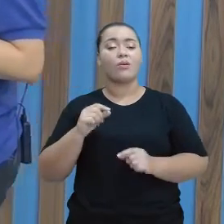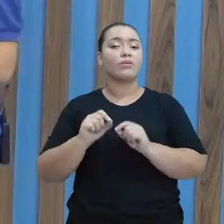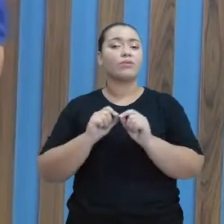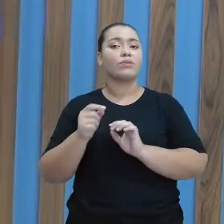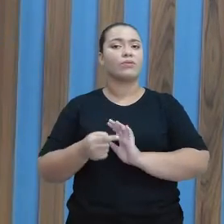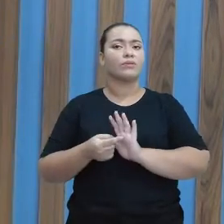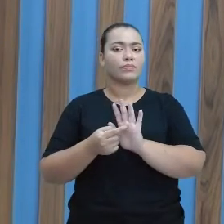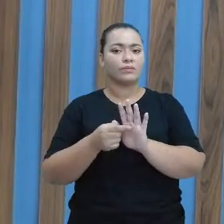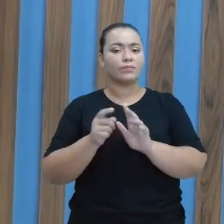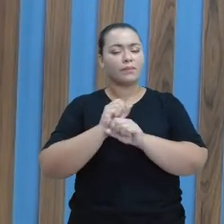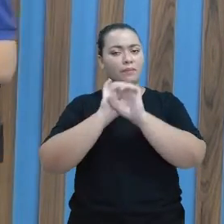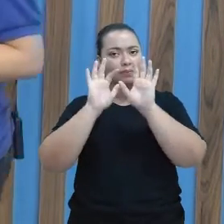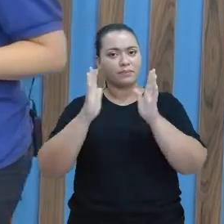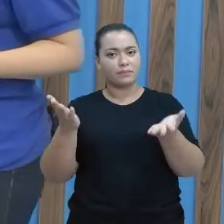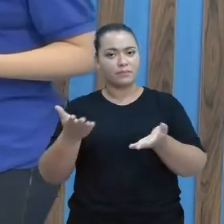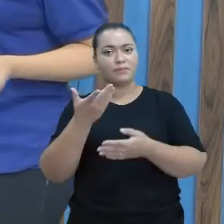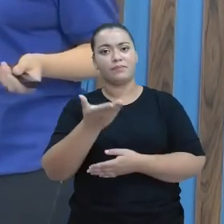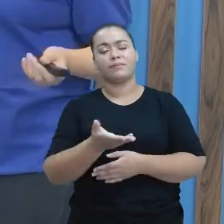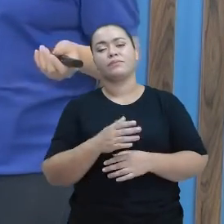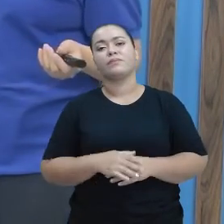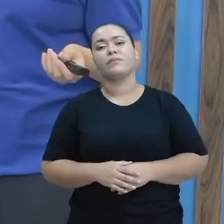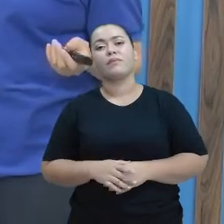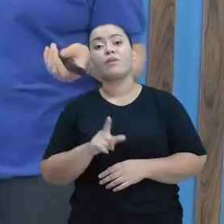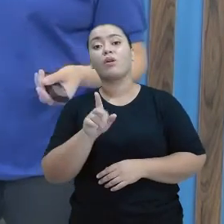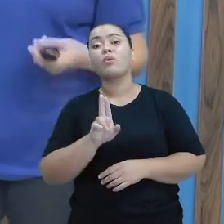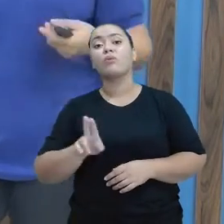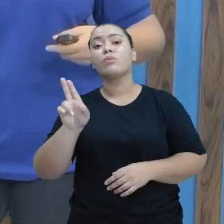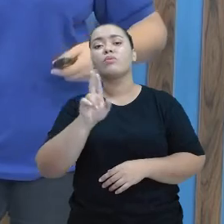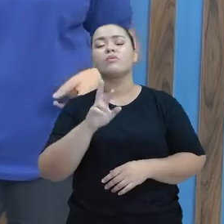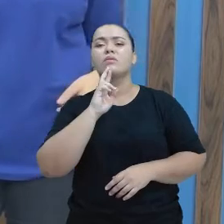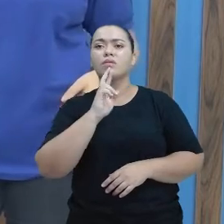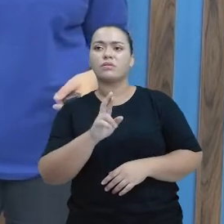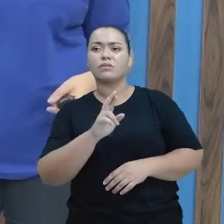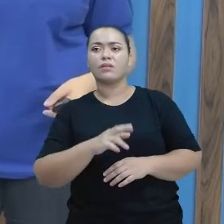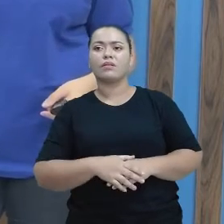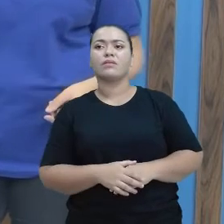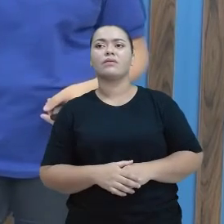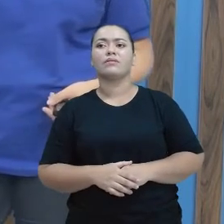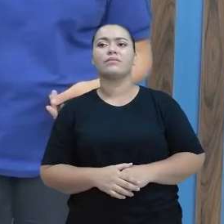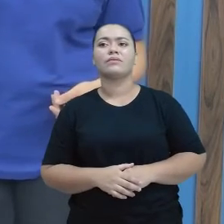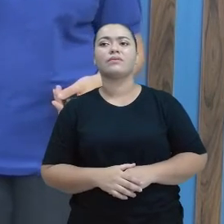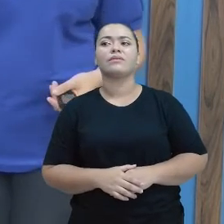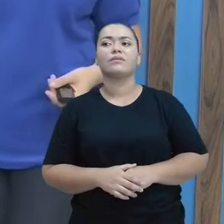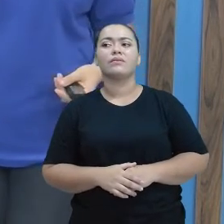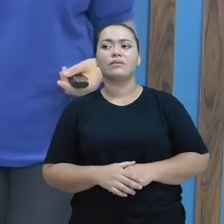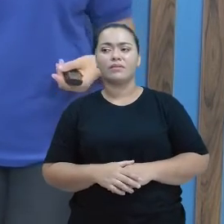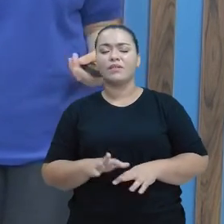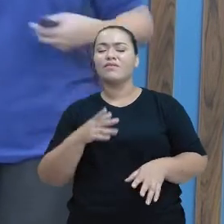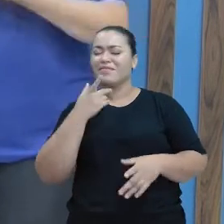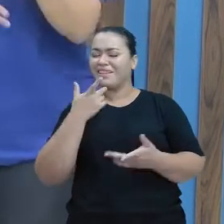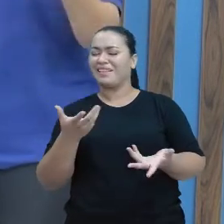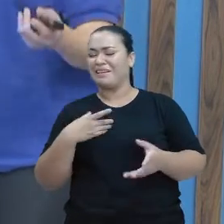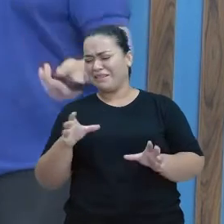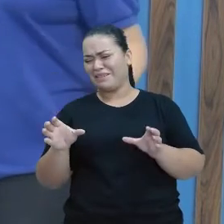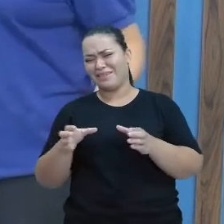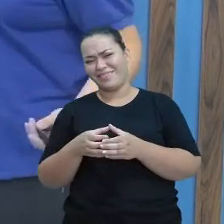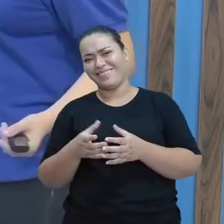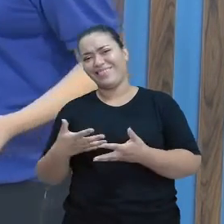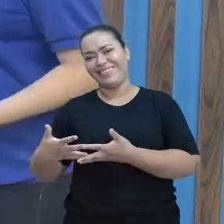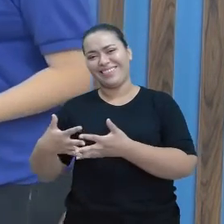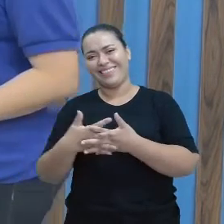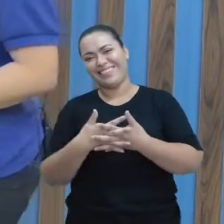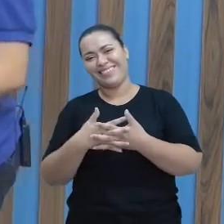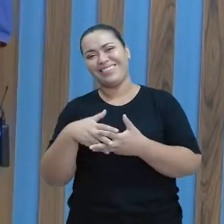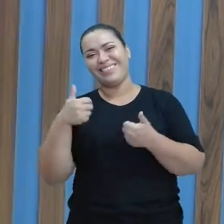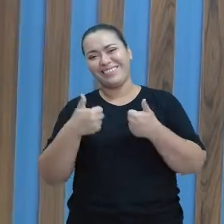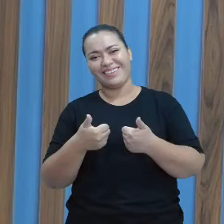gente? Só para deixar bem claro. A gente vai fazer o uso dos resultados. Olha aí. Gente do céu. É uma equipe entrosada, não é